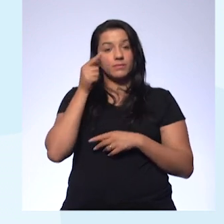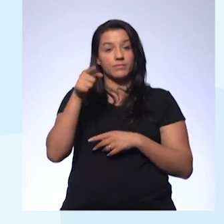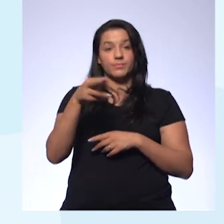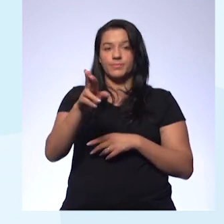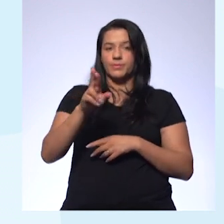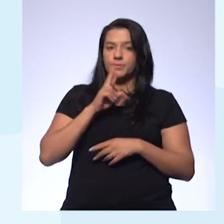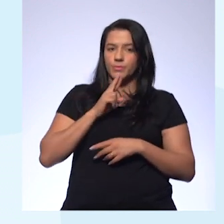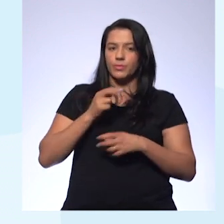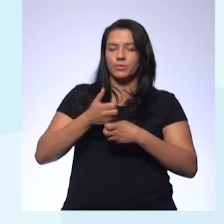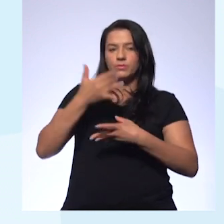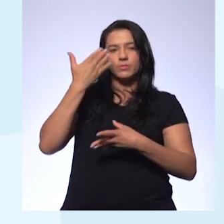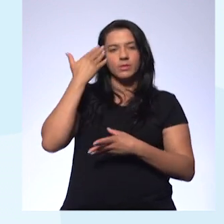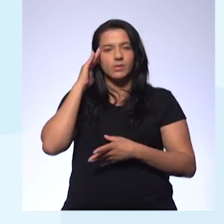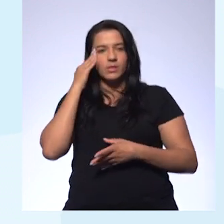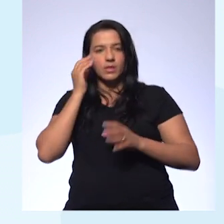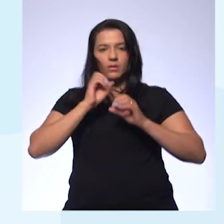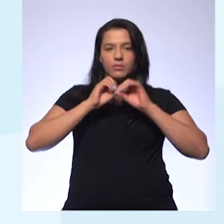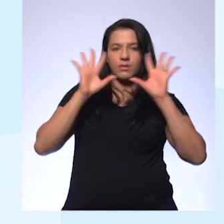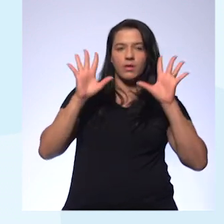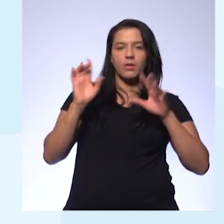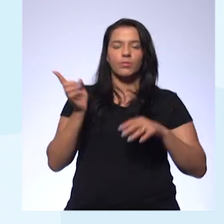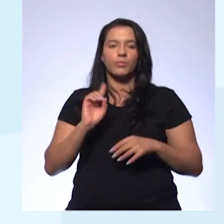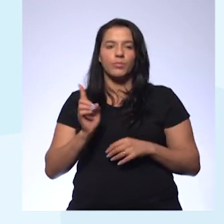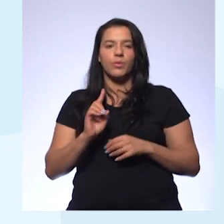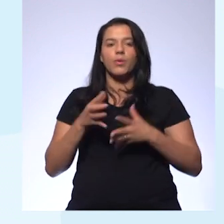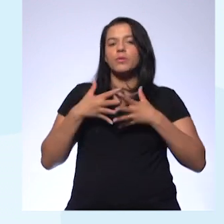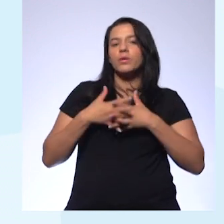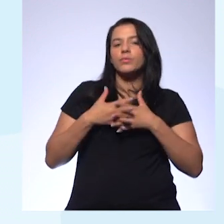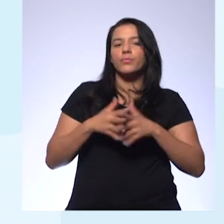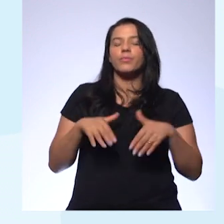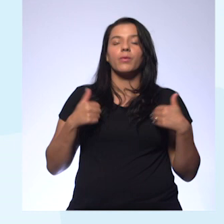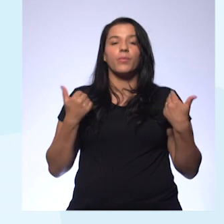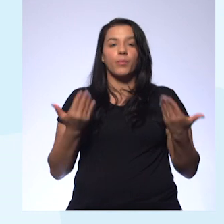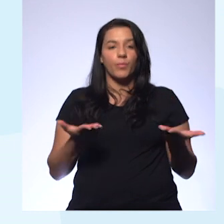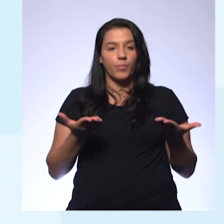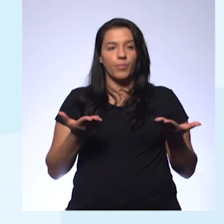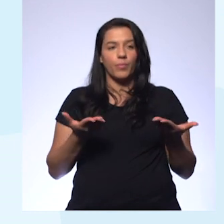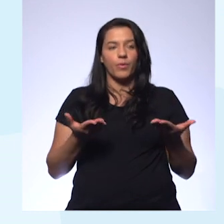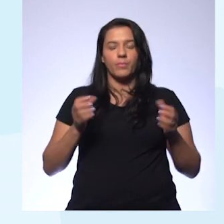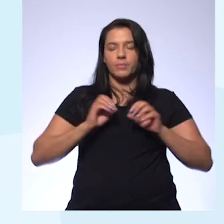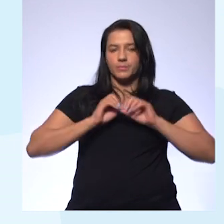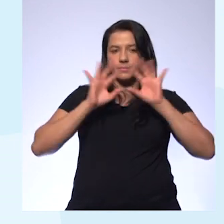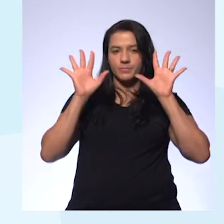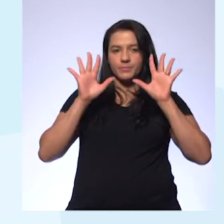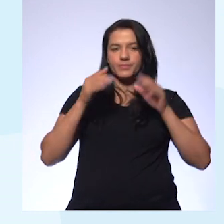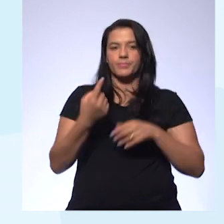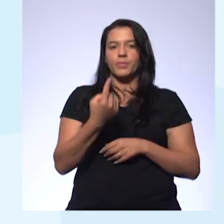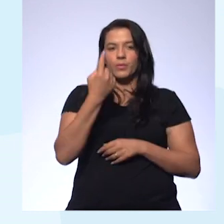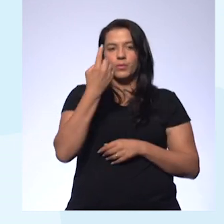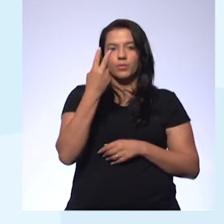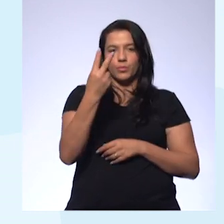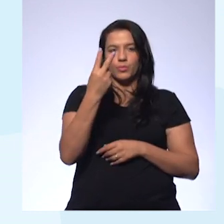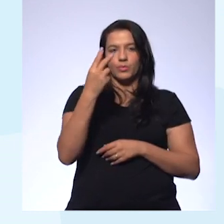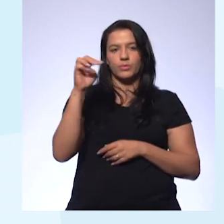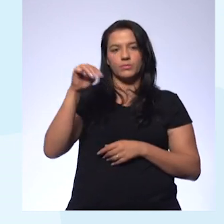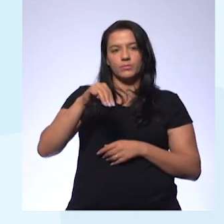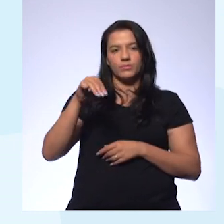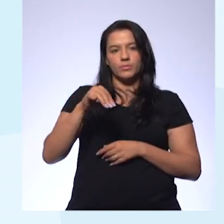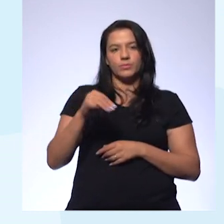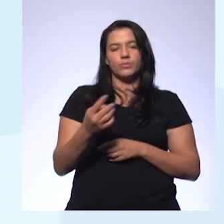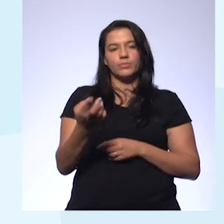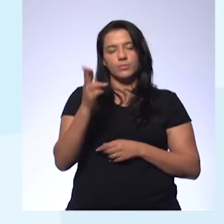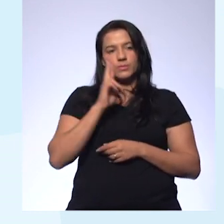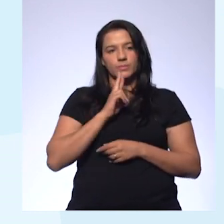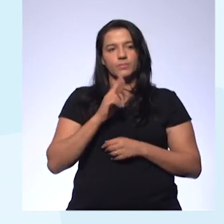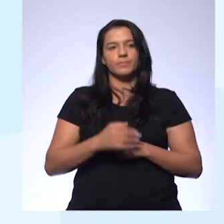vocês pontuem para mim no chat quais são as dúvidas para a gente poder clarear um pouco mais para vocês. Vamos lá? Vou dar 2 minutinhos para vocês pontuarem para mim.